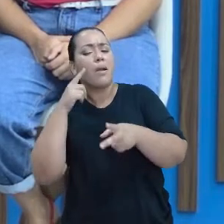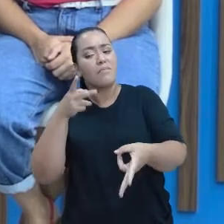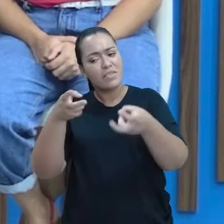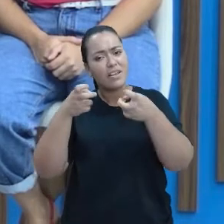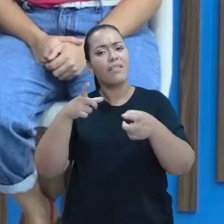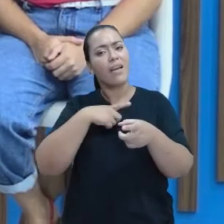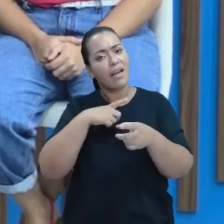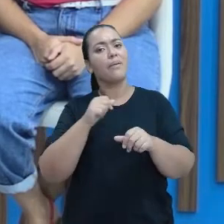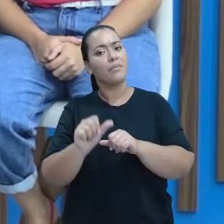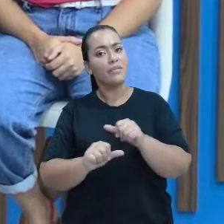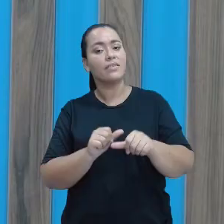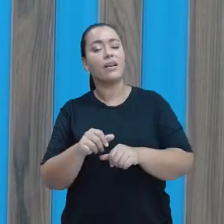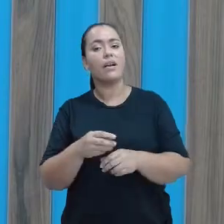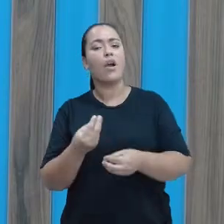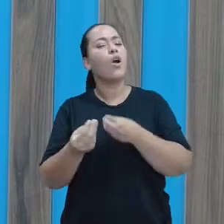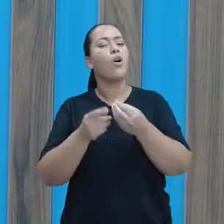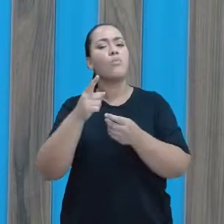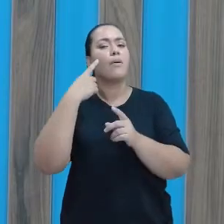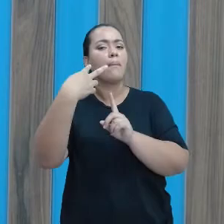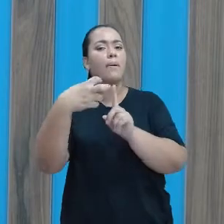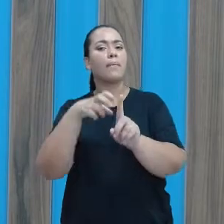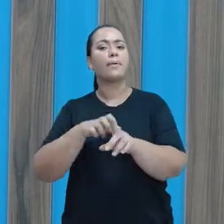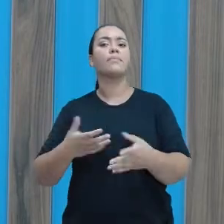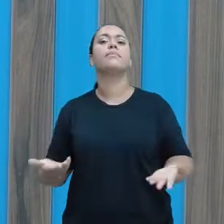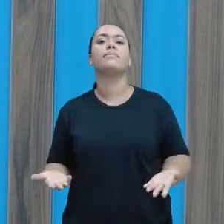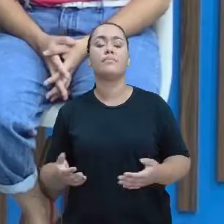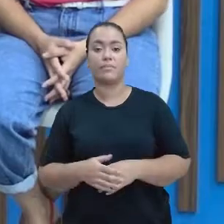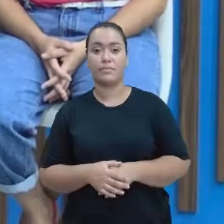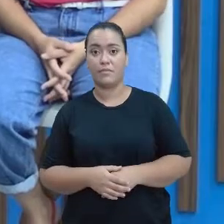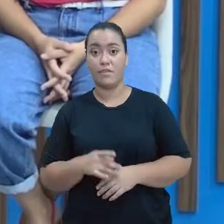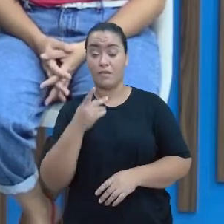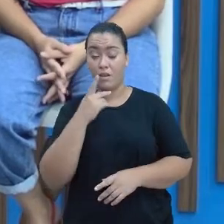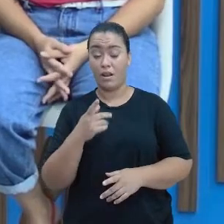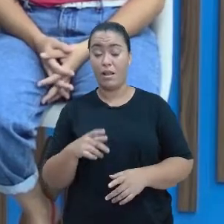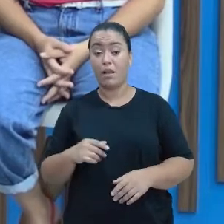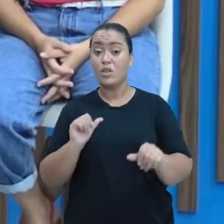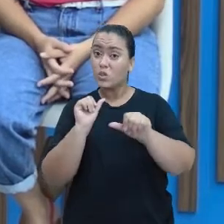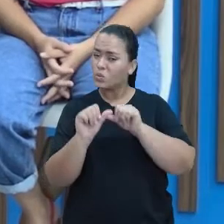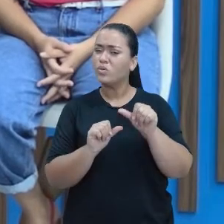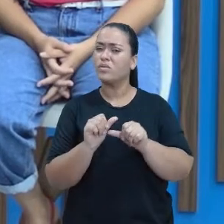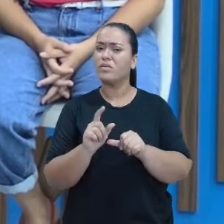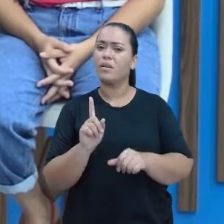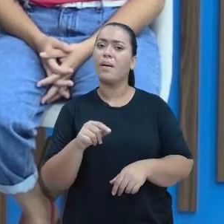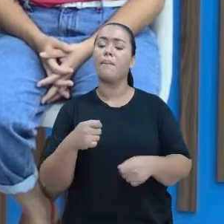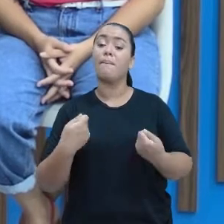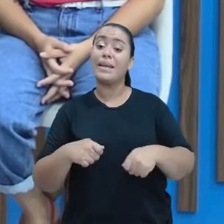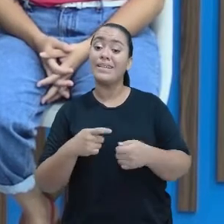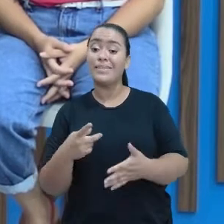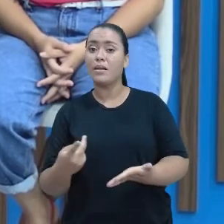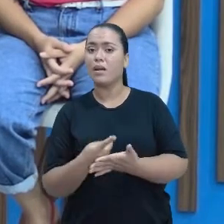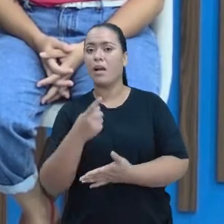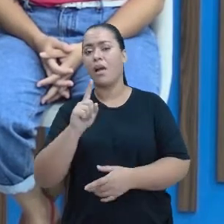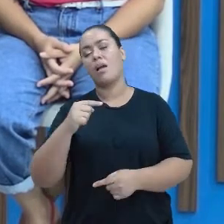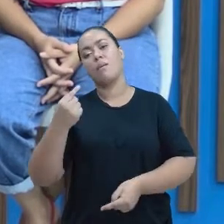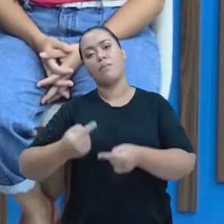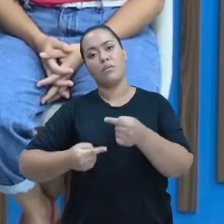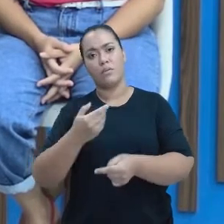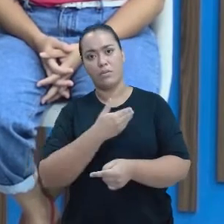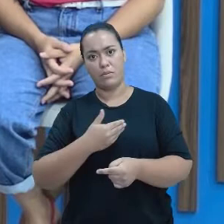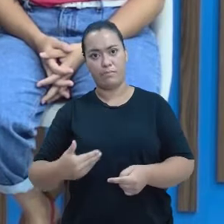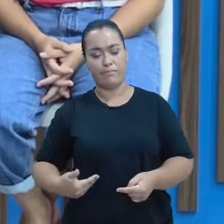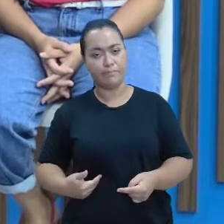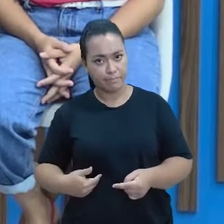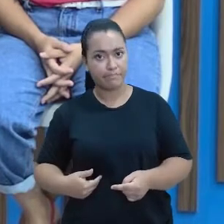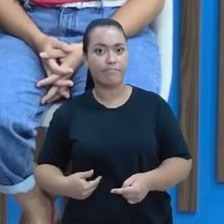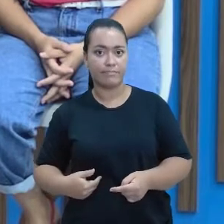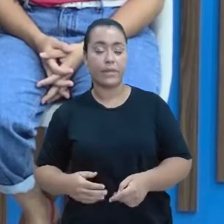vocês percebem isso, observam isso? As mudanças, elas precisam ocorrerem como políticas públicas.